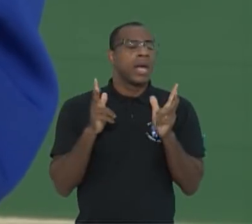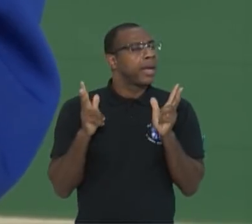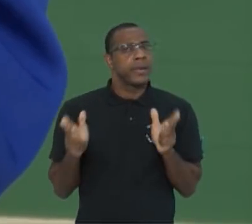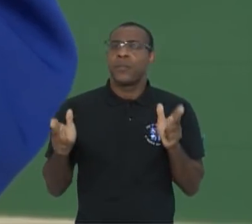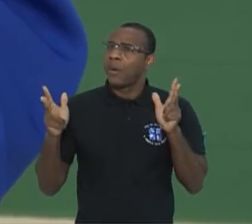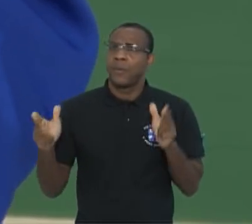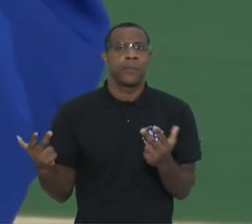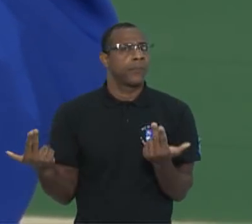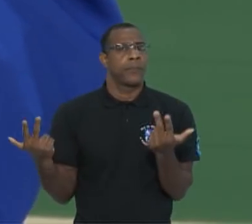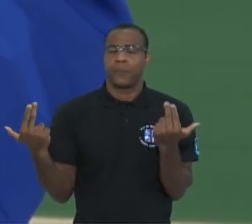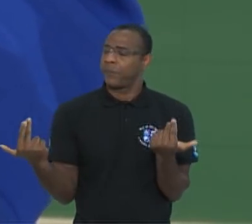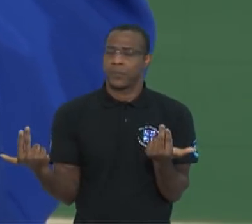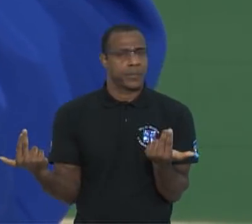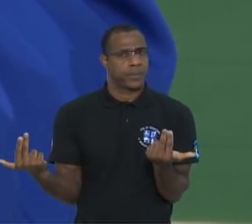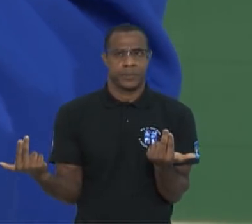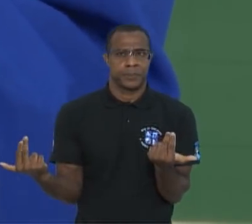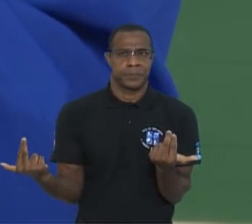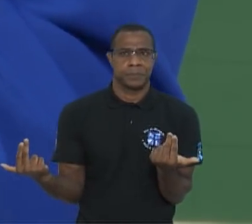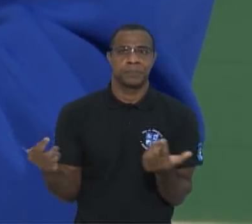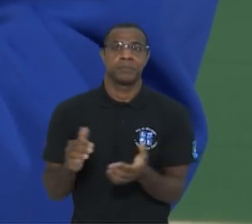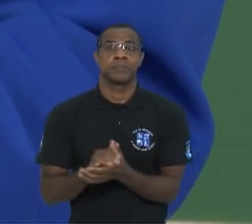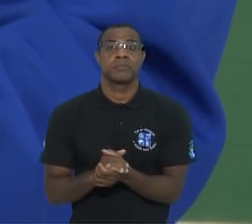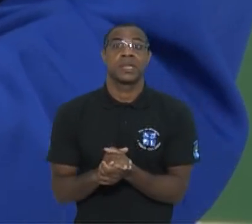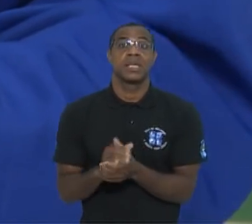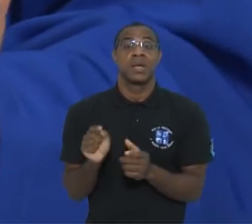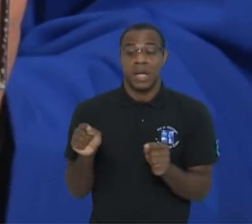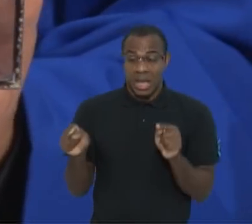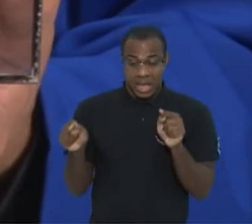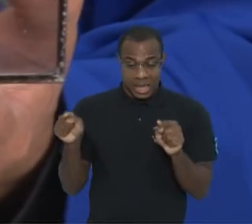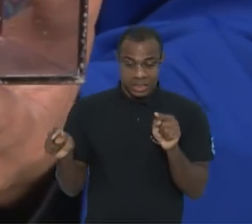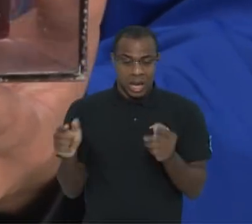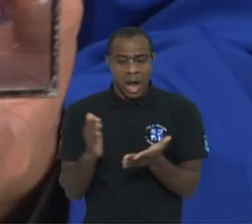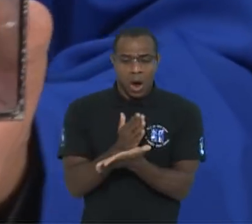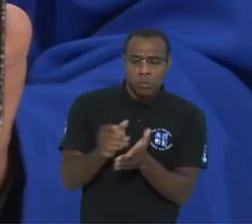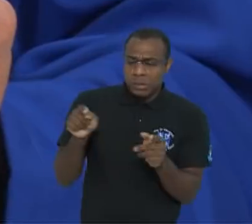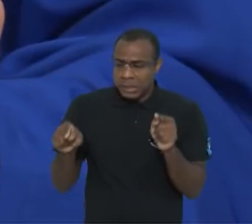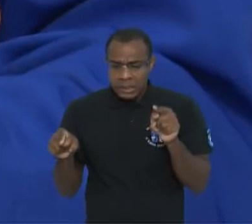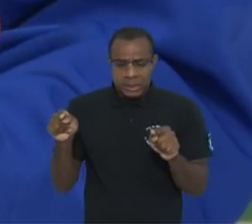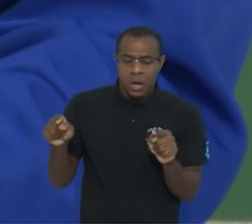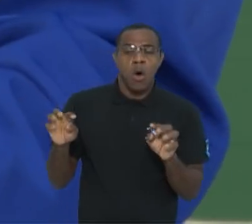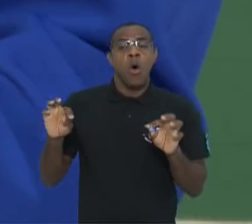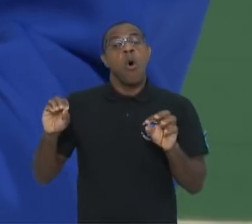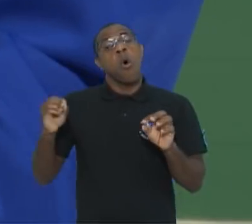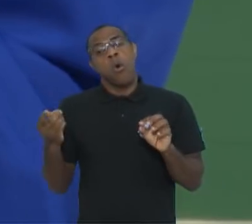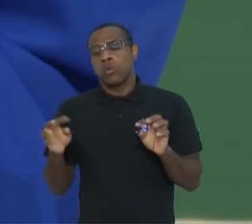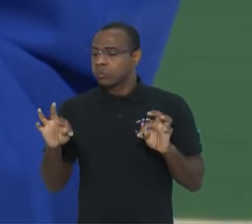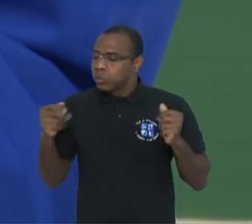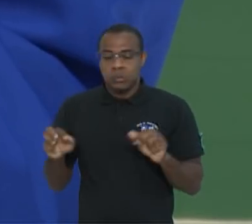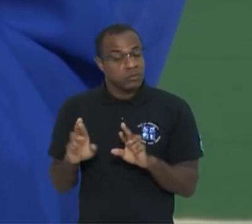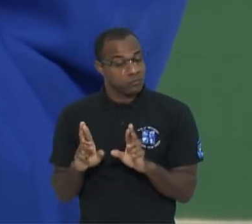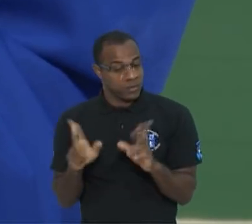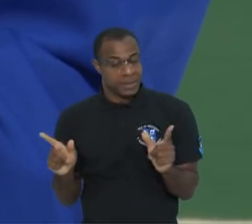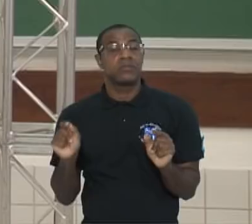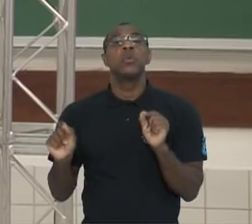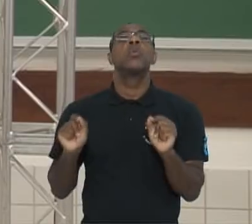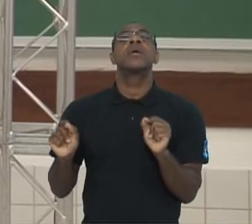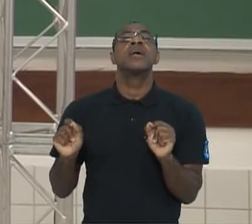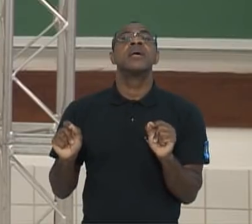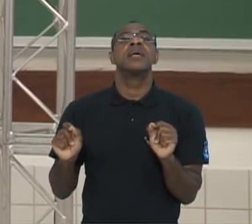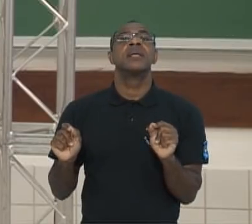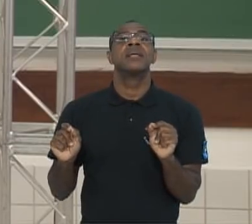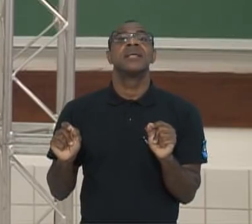mesmas. Quando alguma dessas dimensões, alguma ou todas são diferentes, nós chamamos